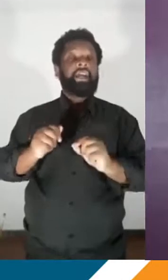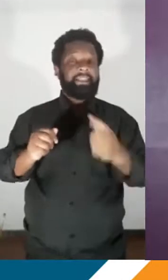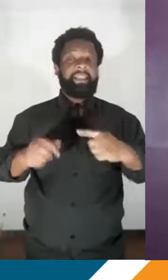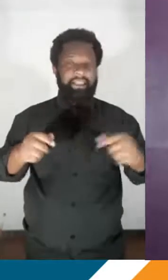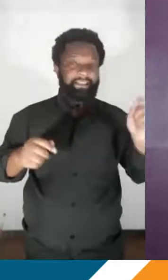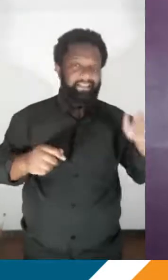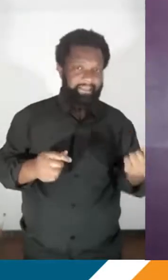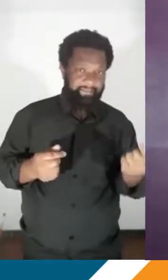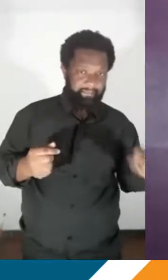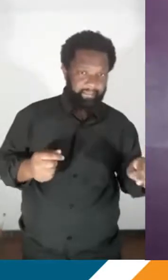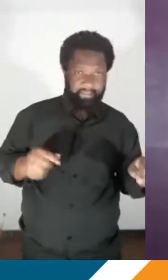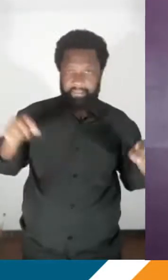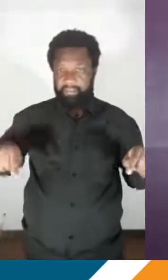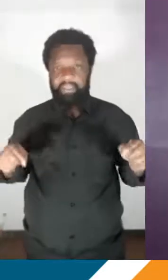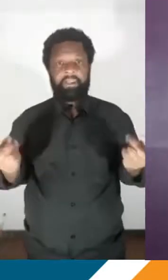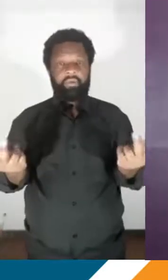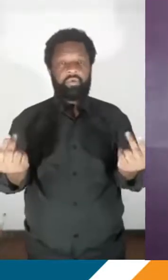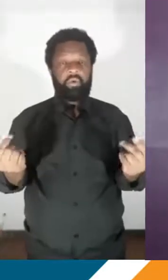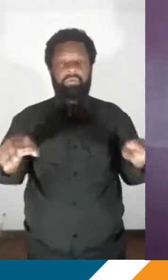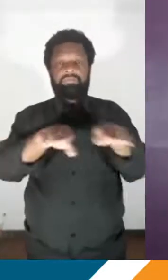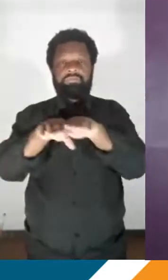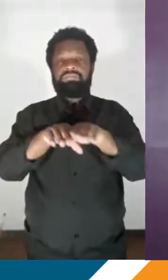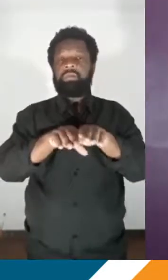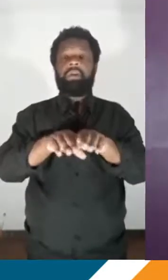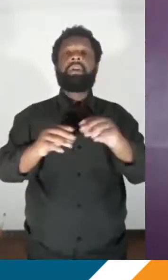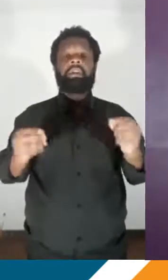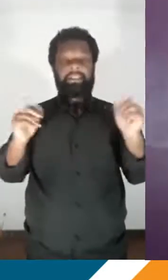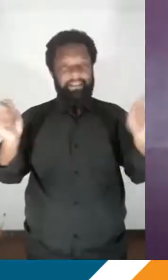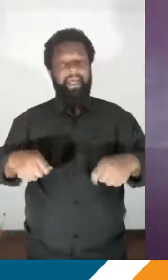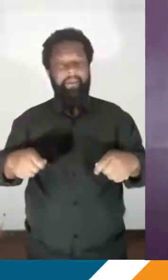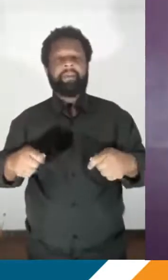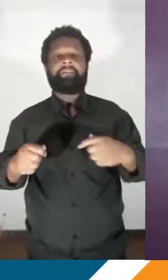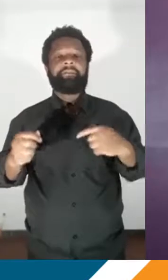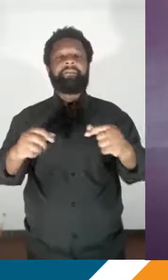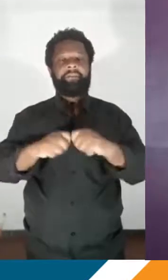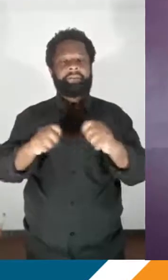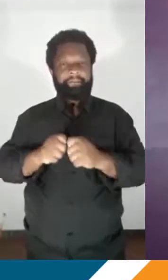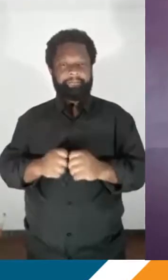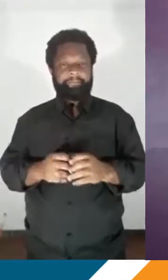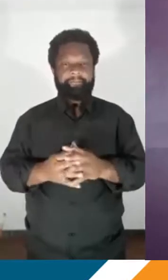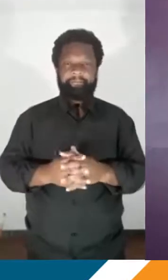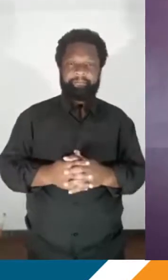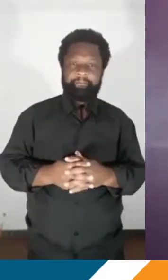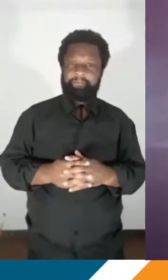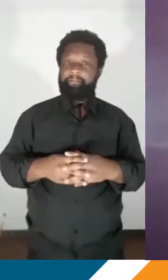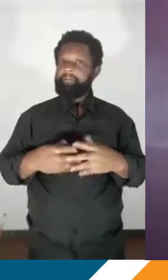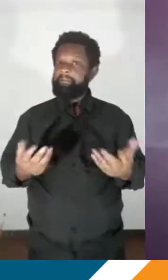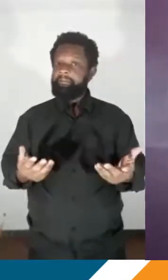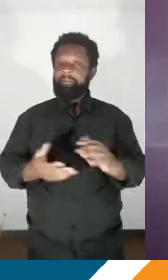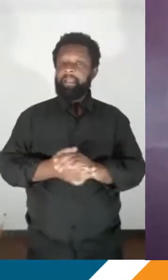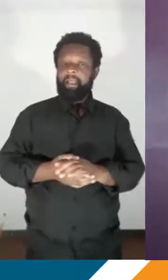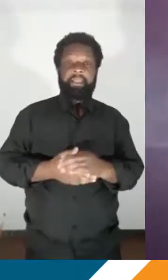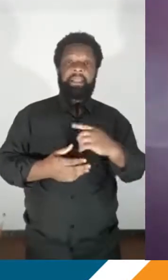Ou seja, eu tenho a capacidade máxima de soluto que aquela determinada quantidade de solvente consegue